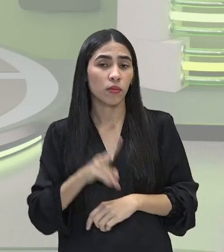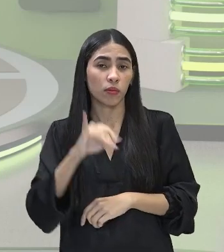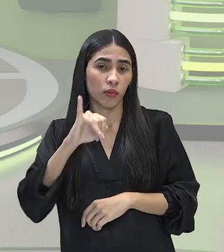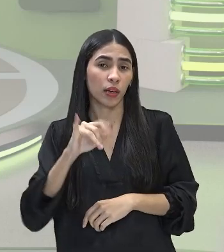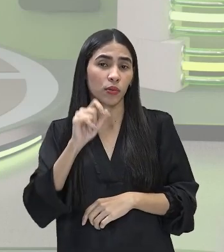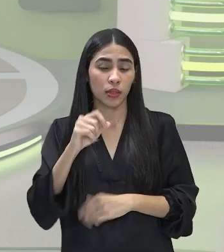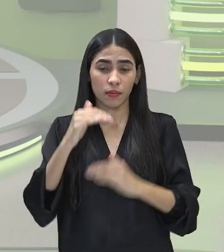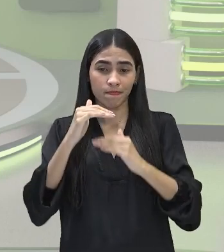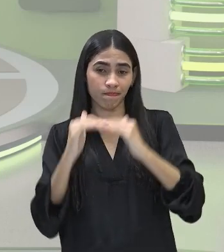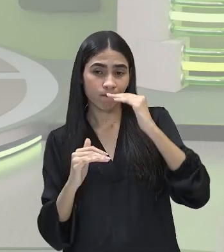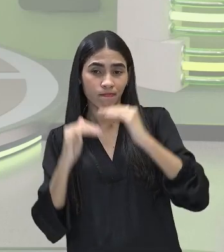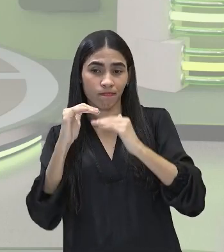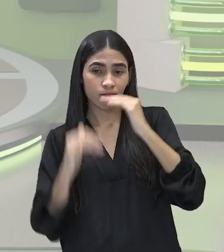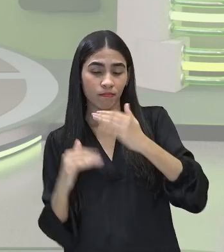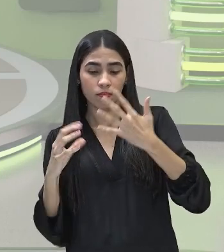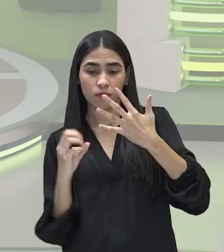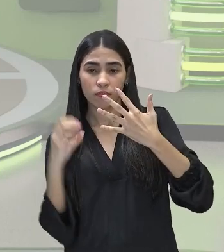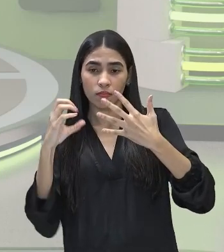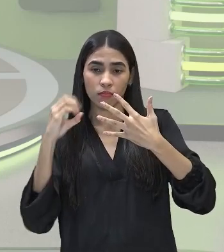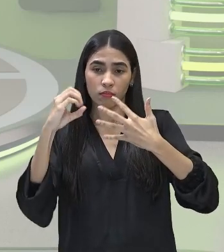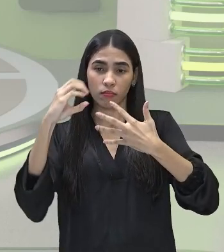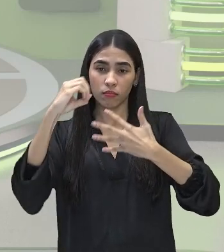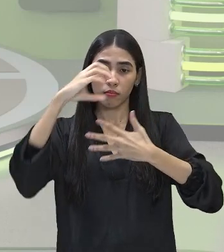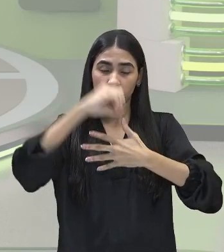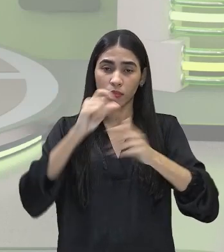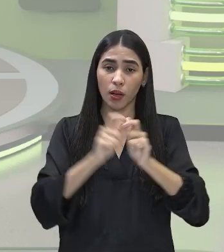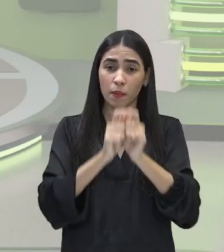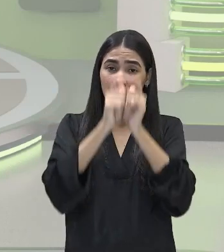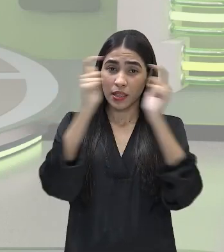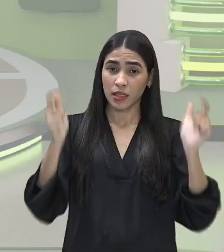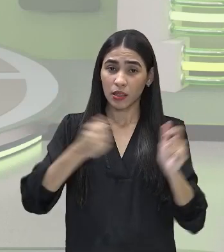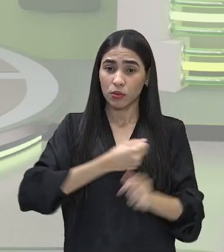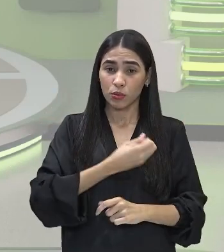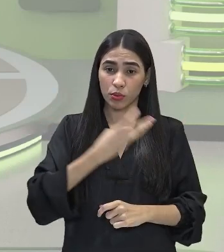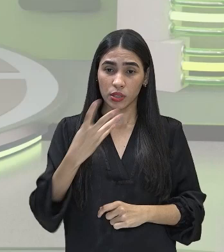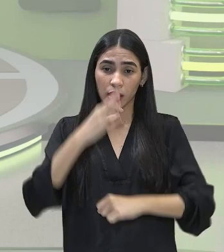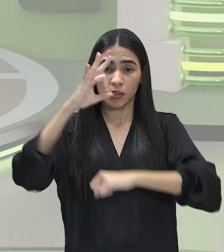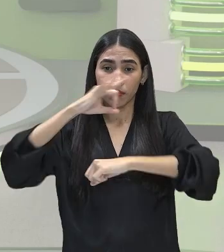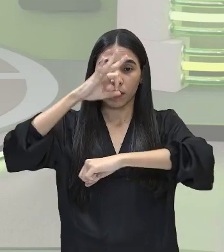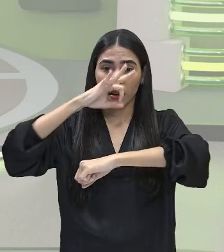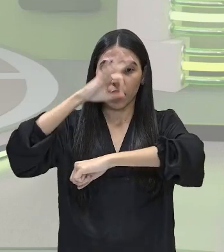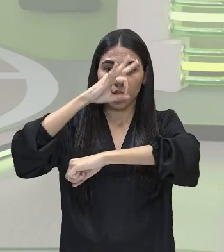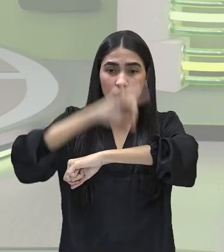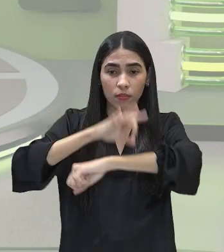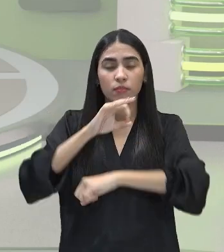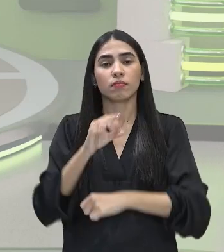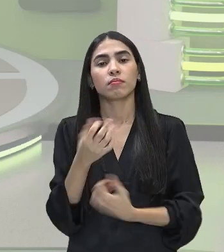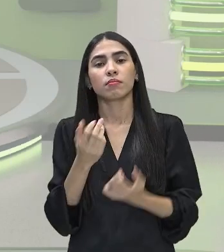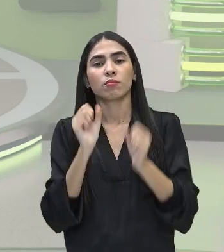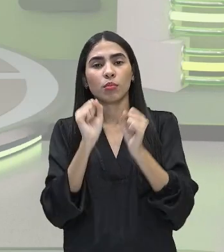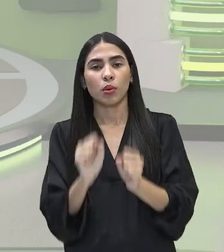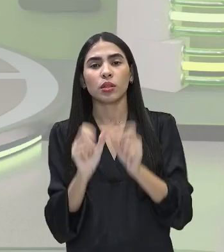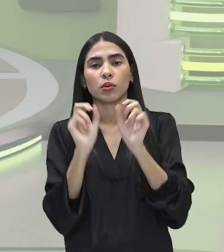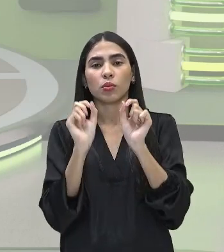um desequilíbrio na cadeia alimentar, aumentando a quantidade de insetos que podem